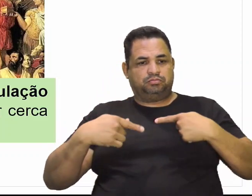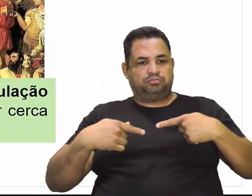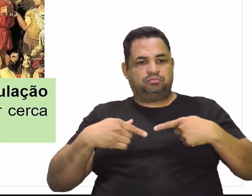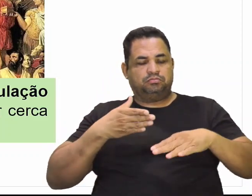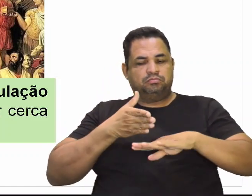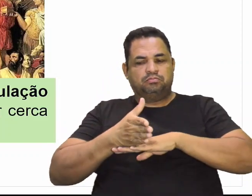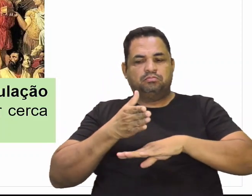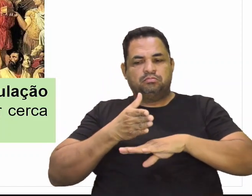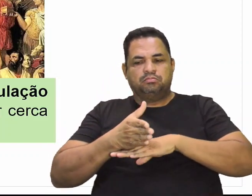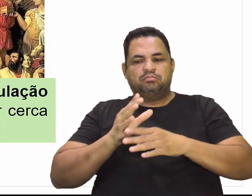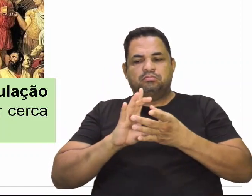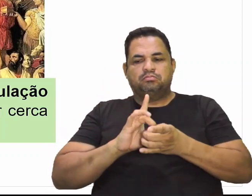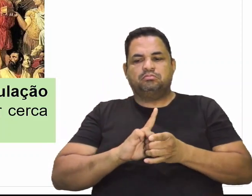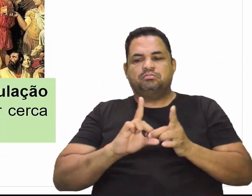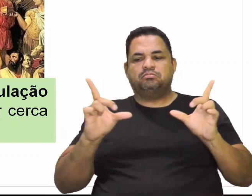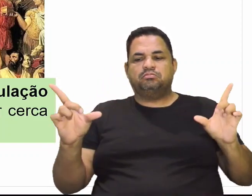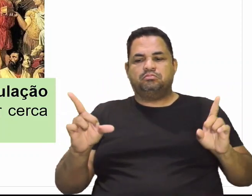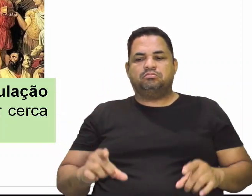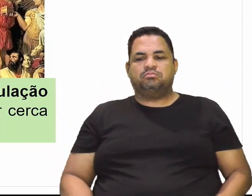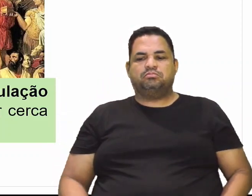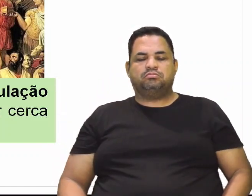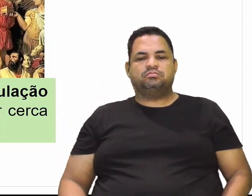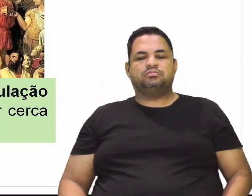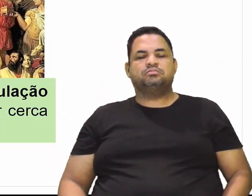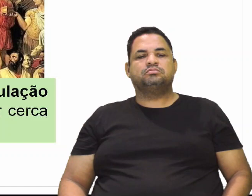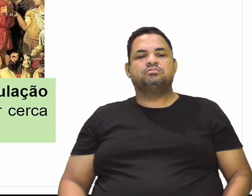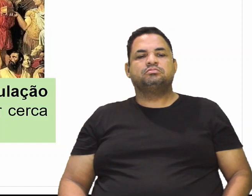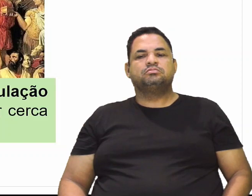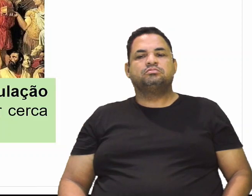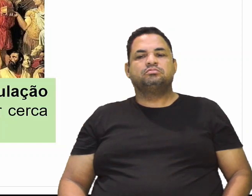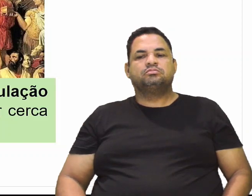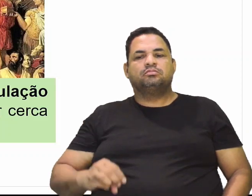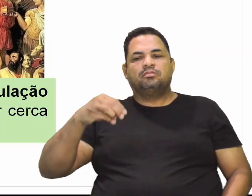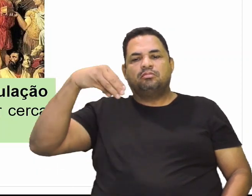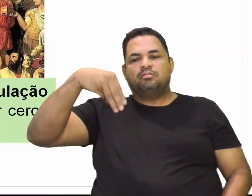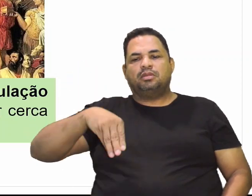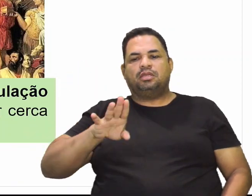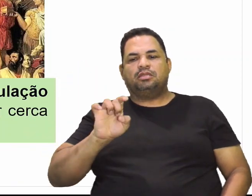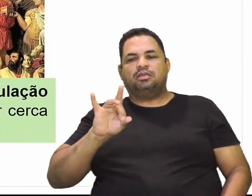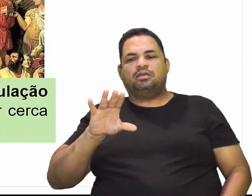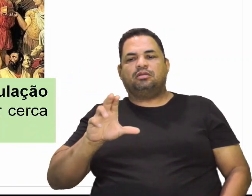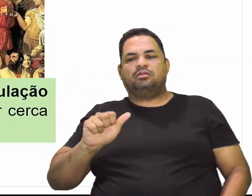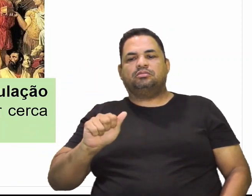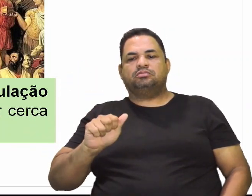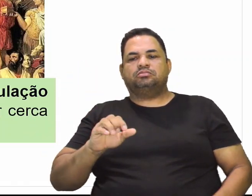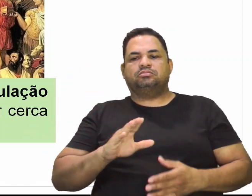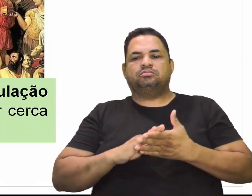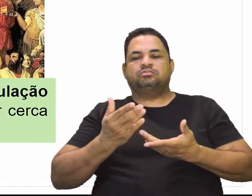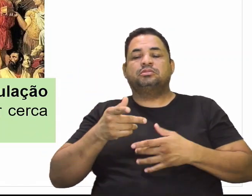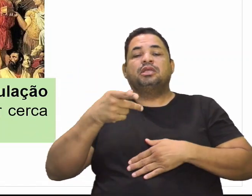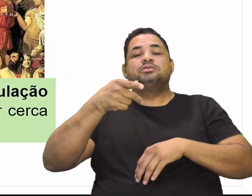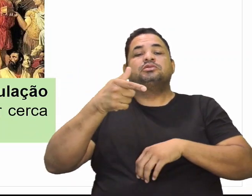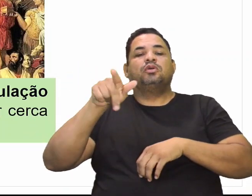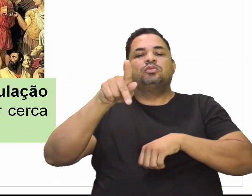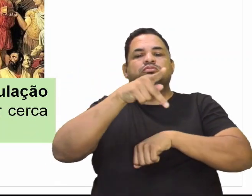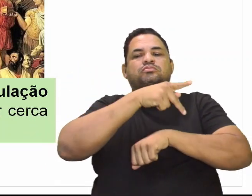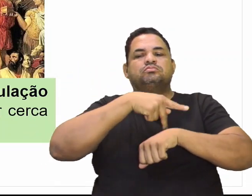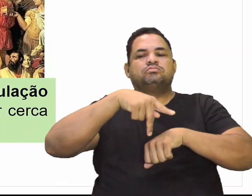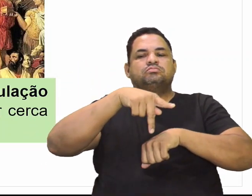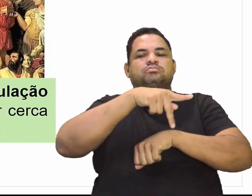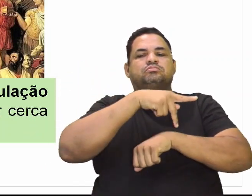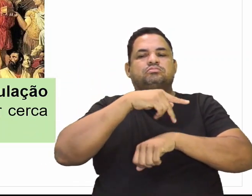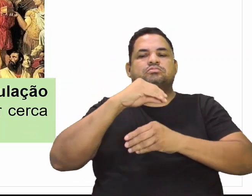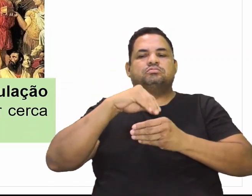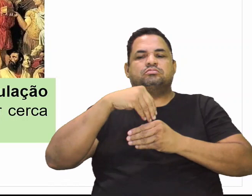Para participar da democracia. Já os metecos eram os estrangeiros que